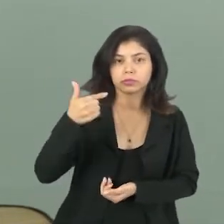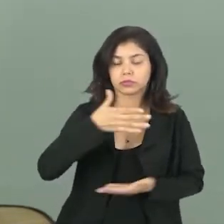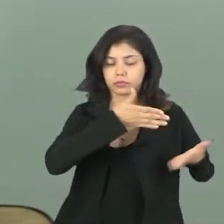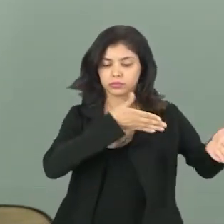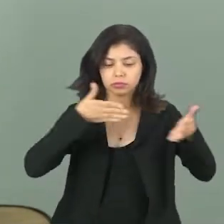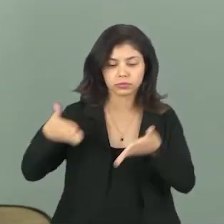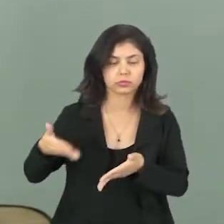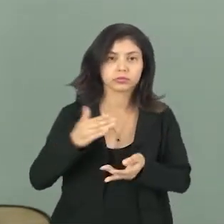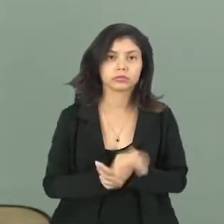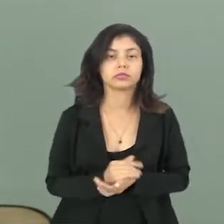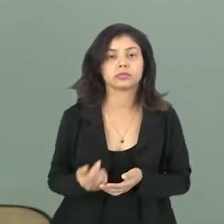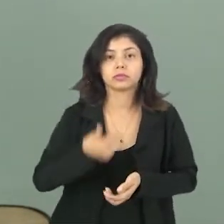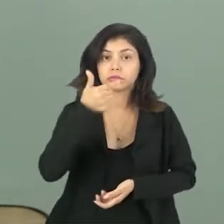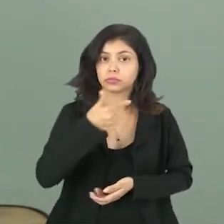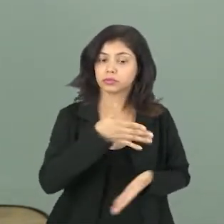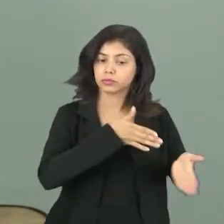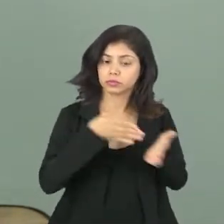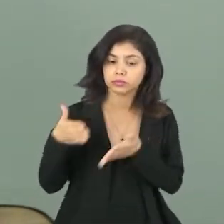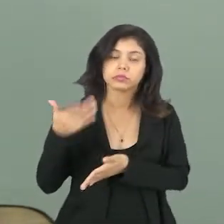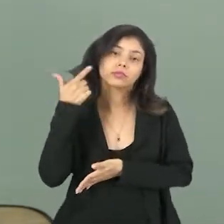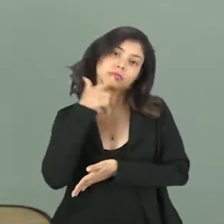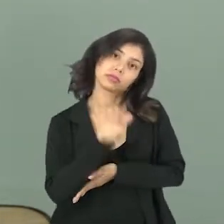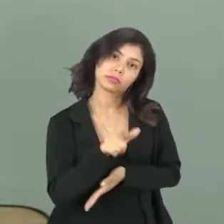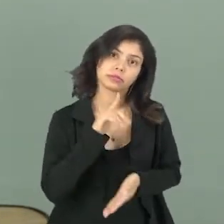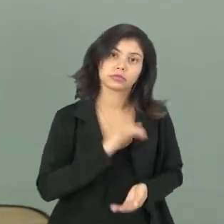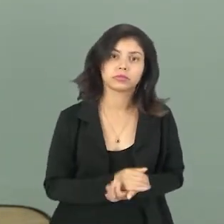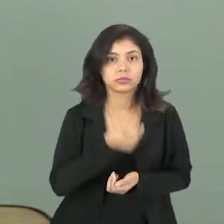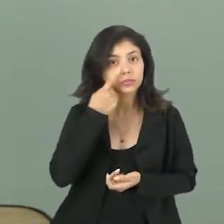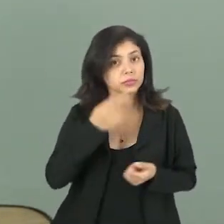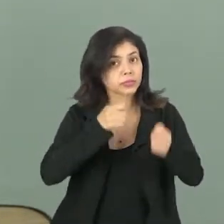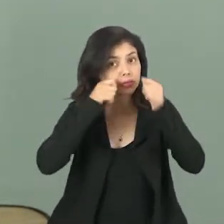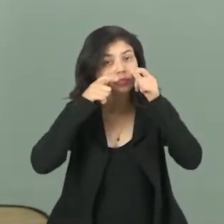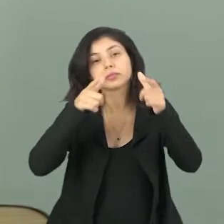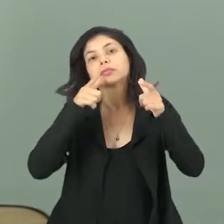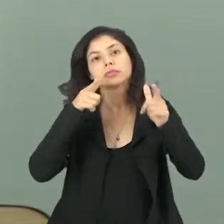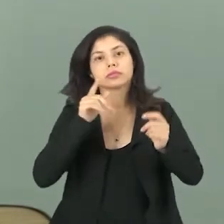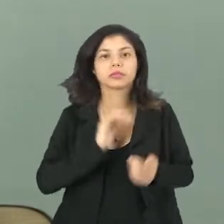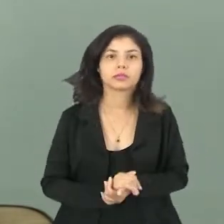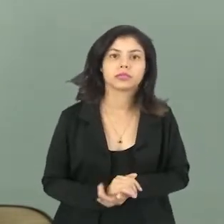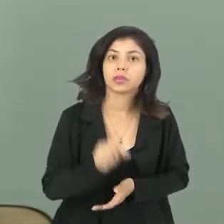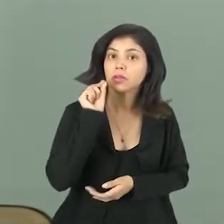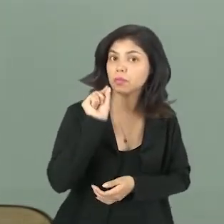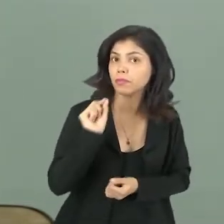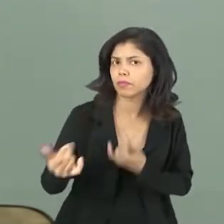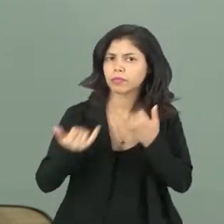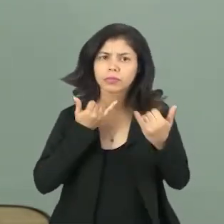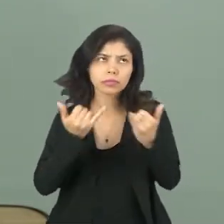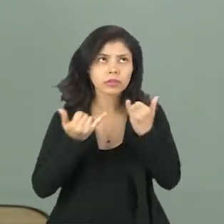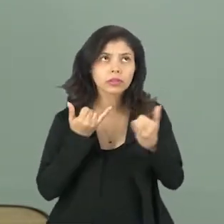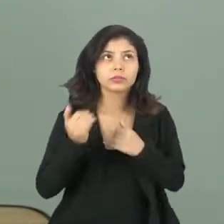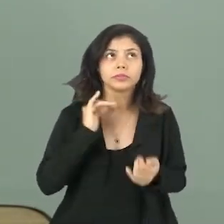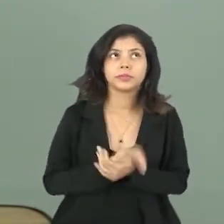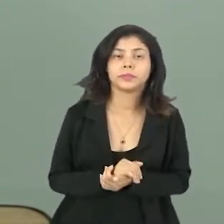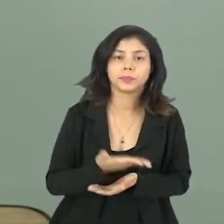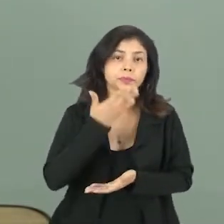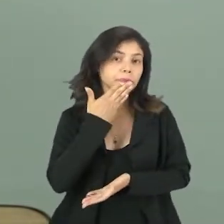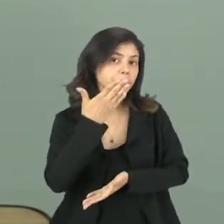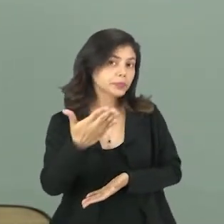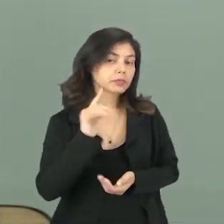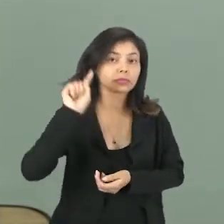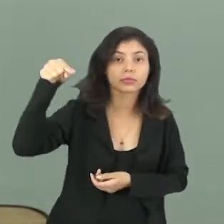o segundo passo o segundo passo é nós conseguimos observar que informação está sendo